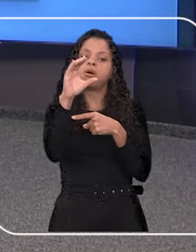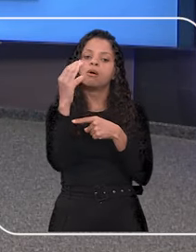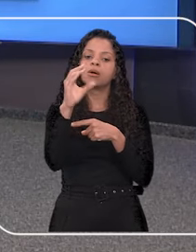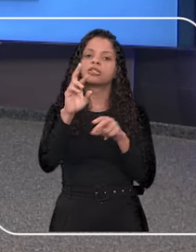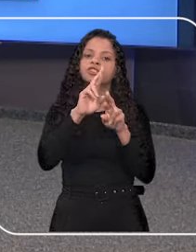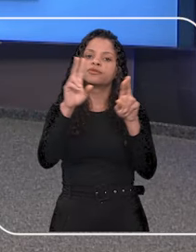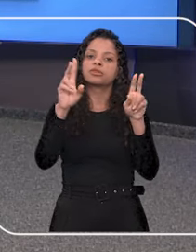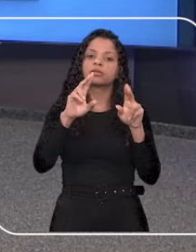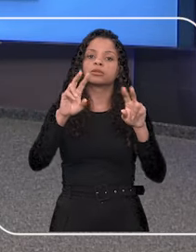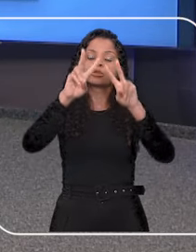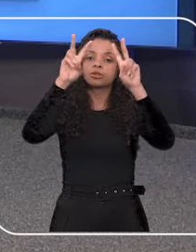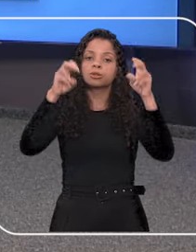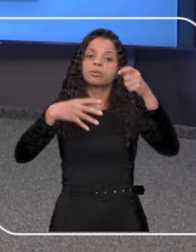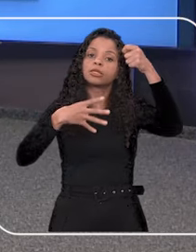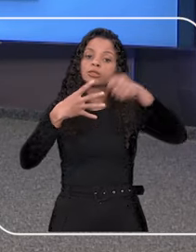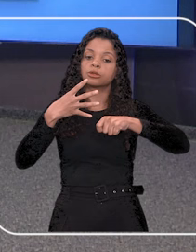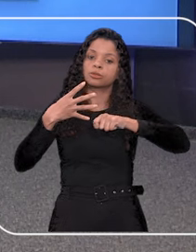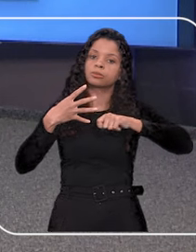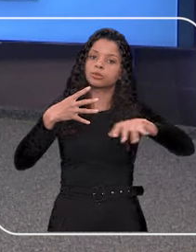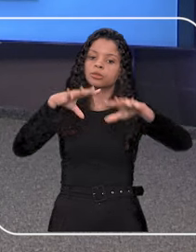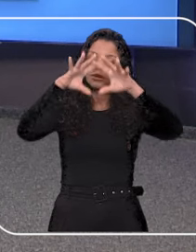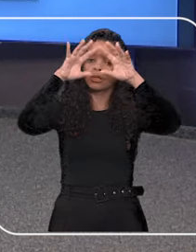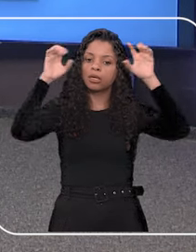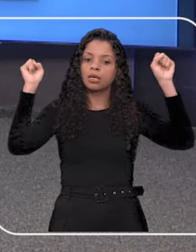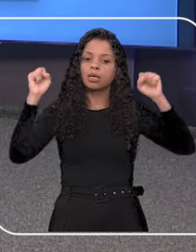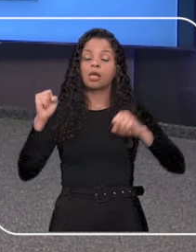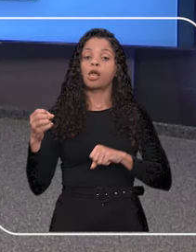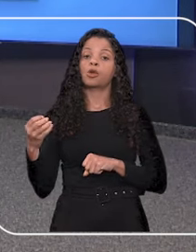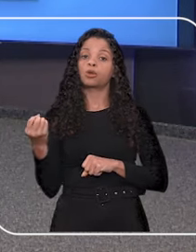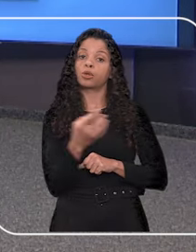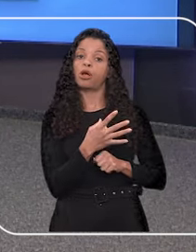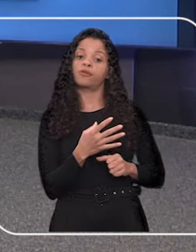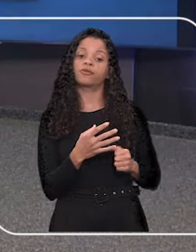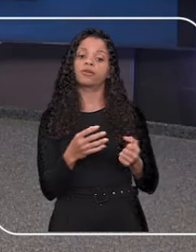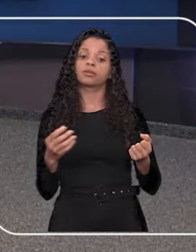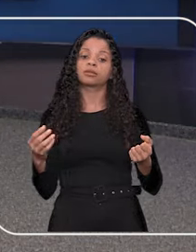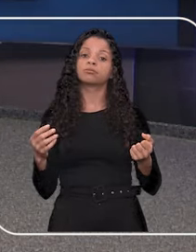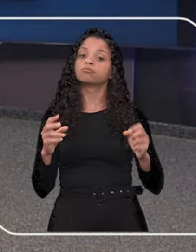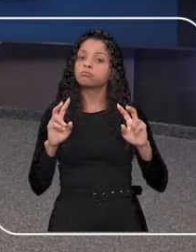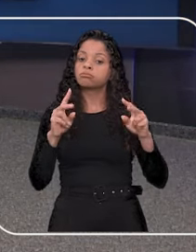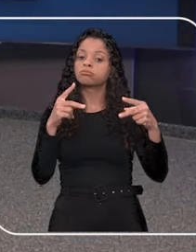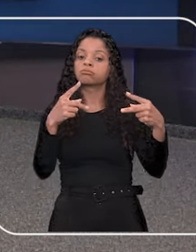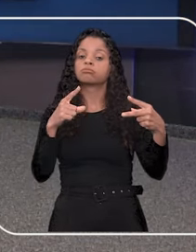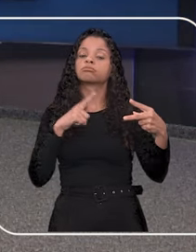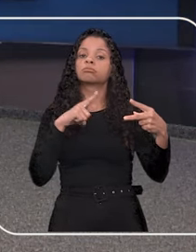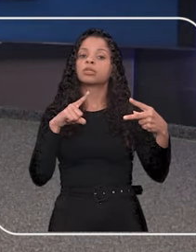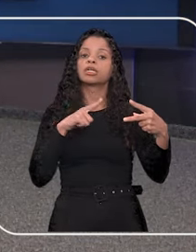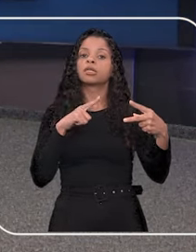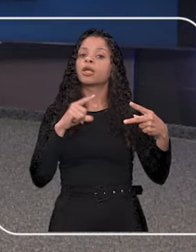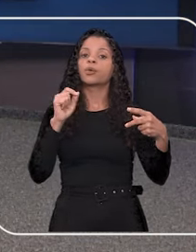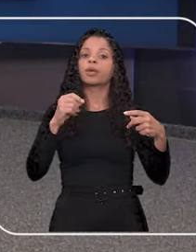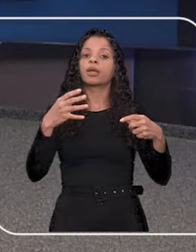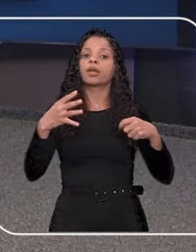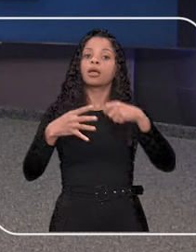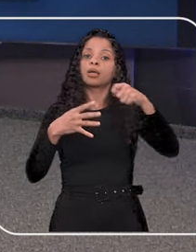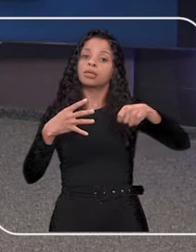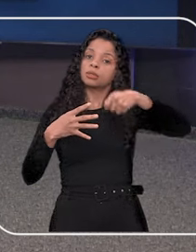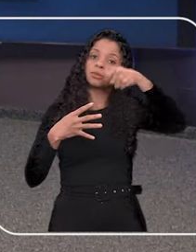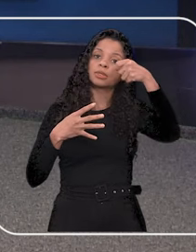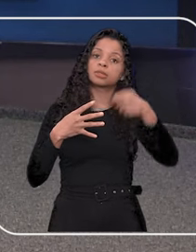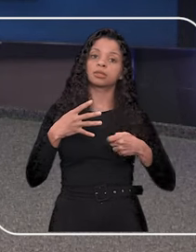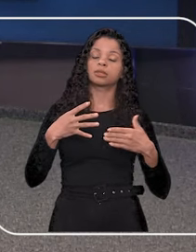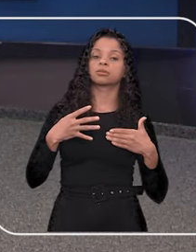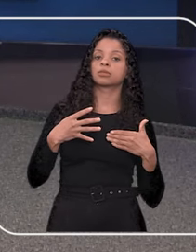jurisprudência da corte em nova edição a ferramenta jurisprudência em teses aborda os precedentes mais